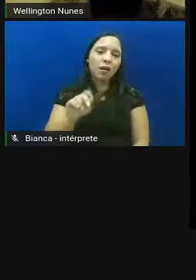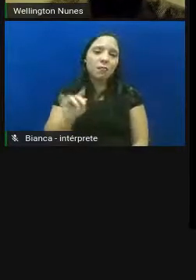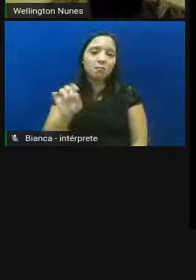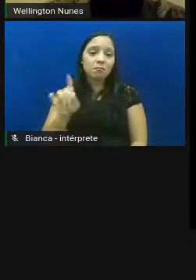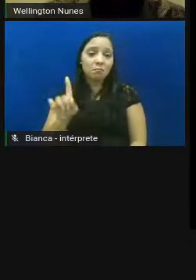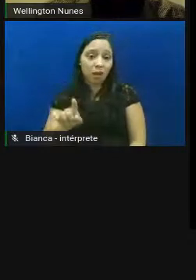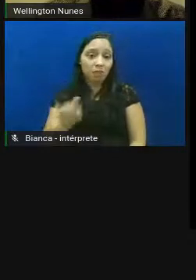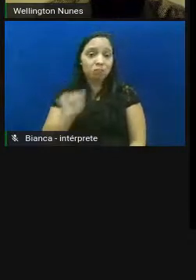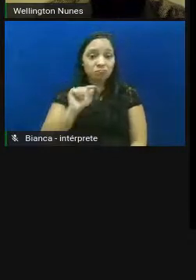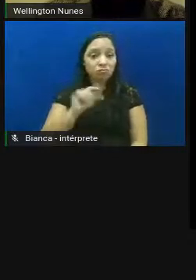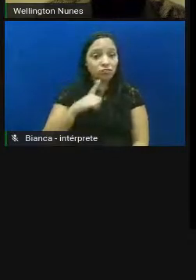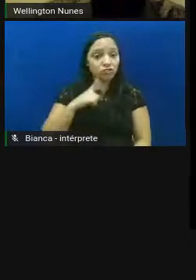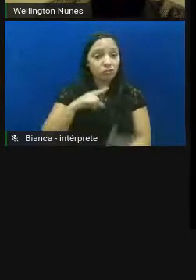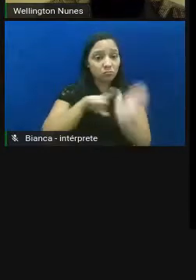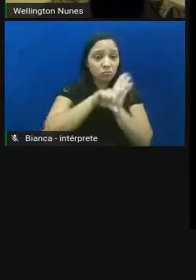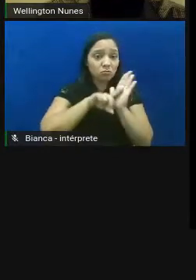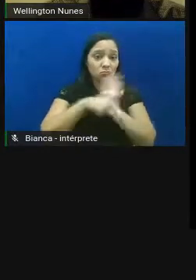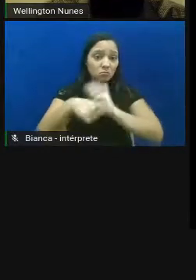censitário do IBGE,